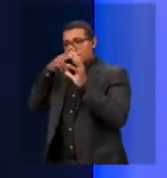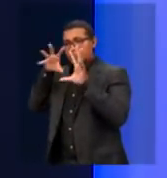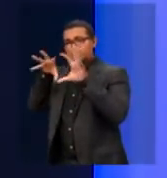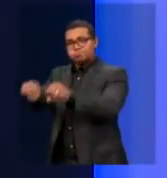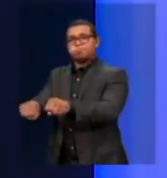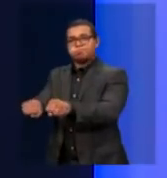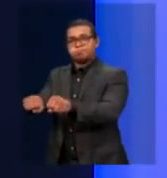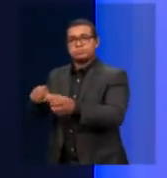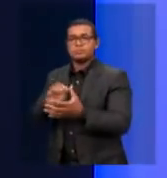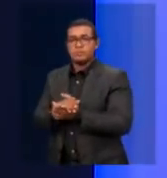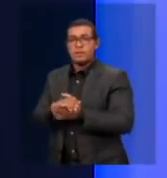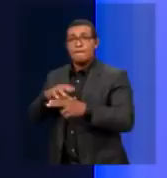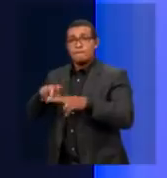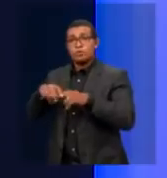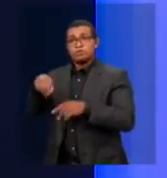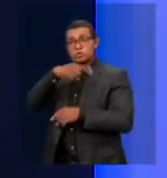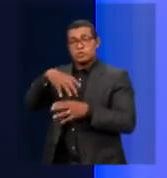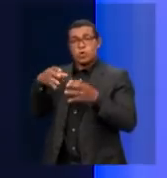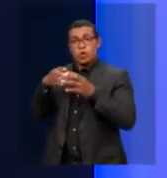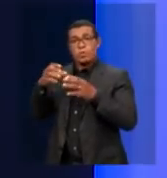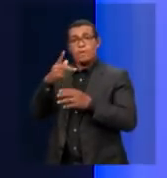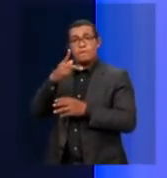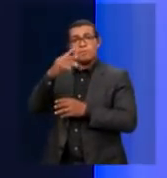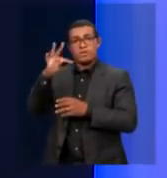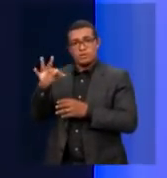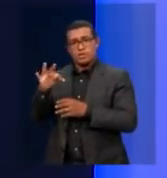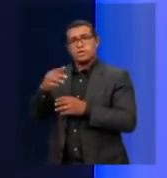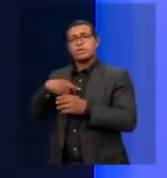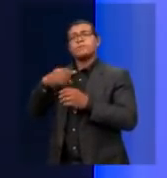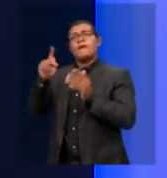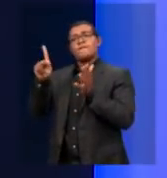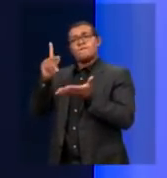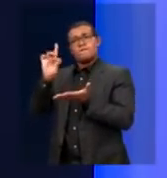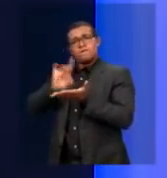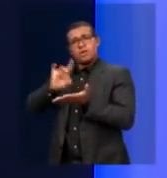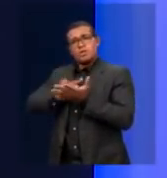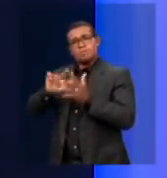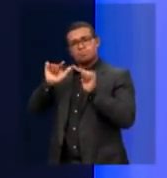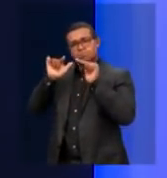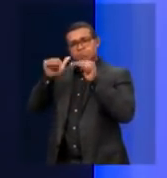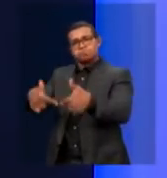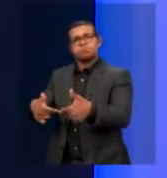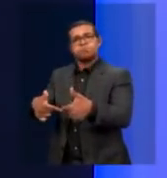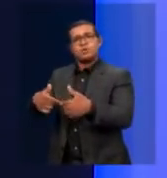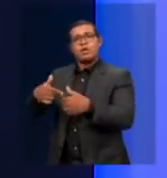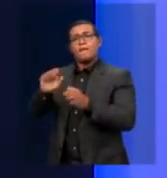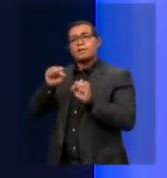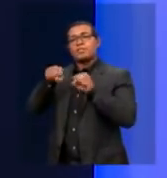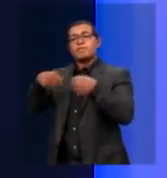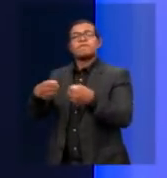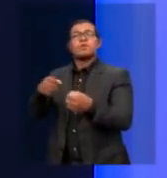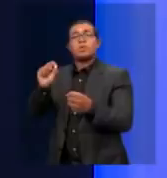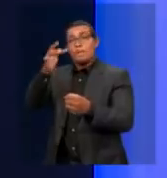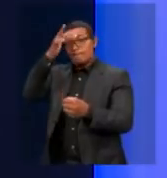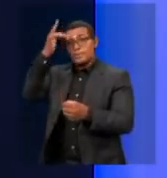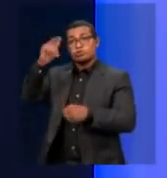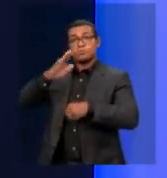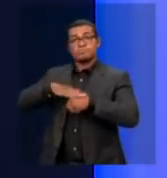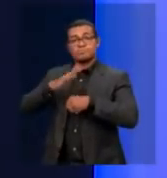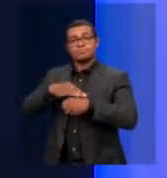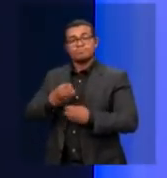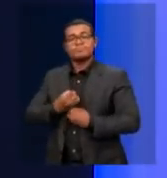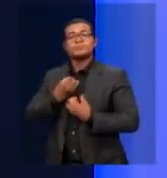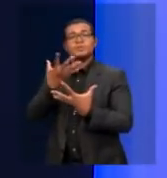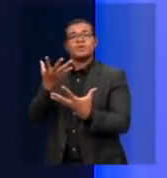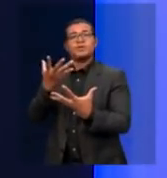dos trabalhadores que defendemos os movimentos sociais e que descemos à maneira das pessoas expressarem inclusive queremos uma gestão